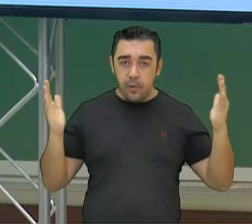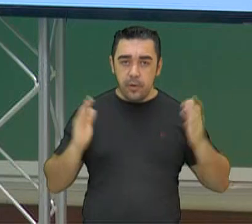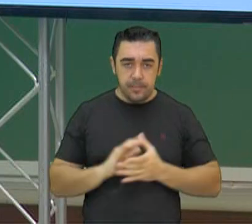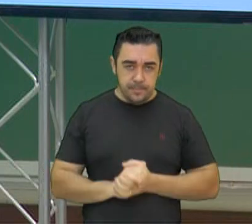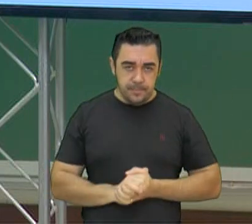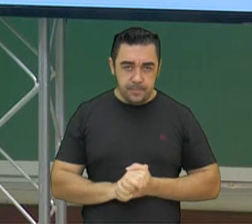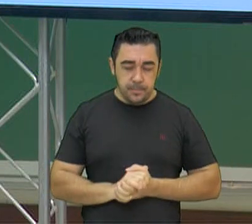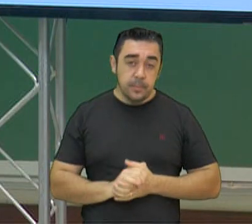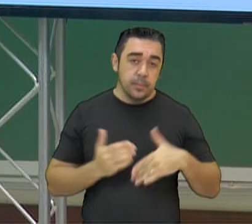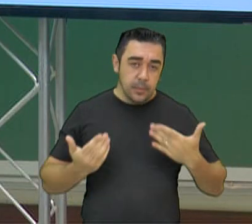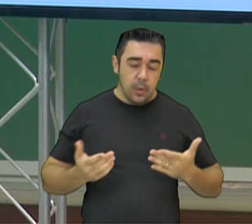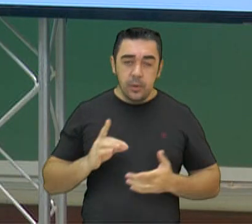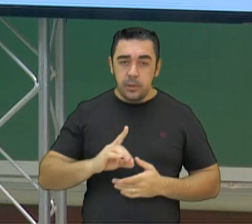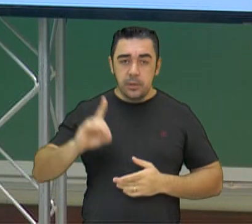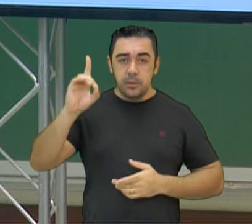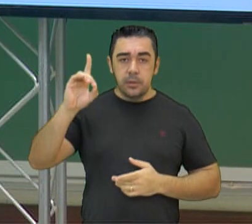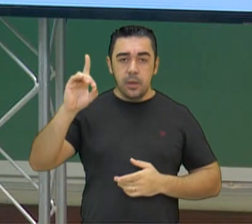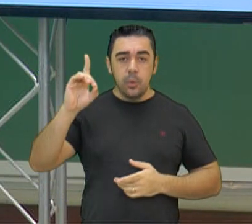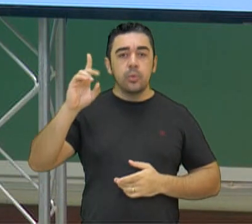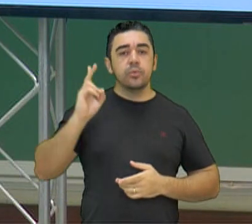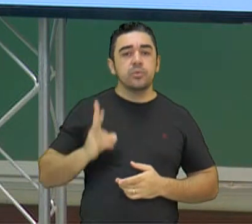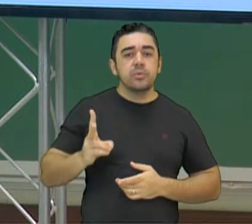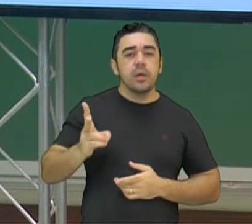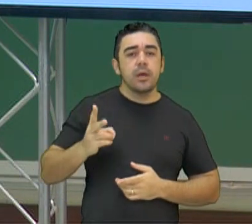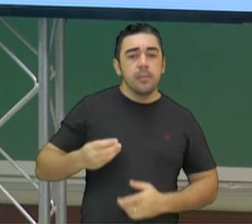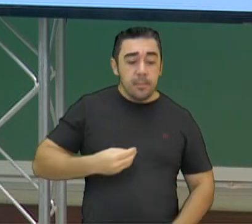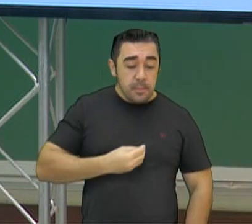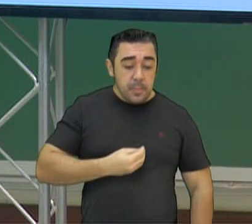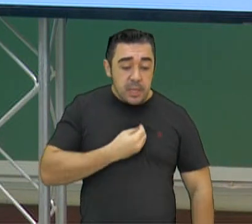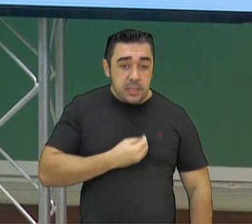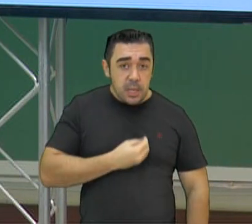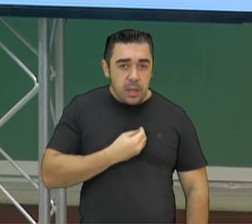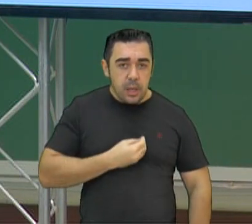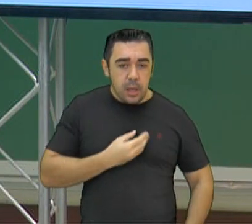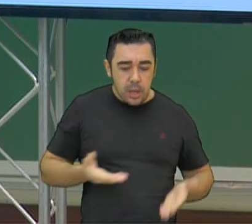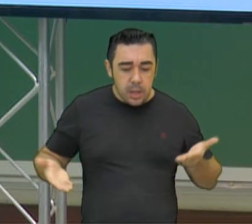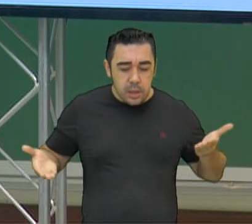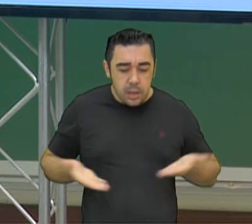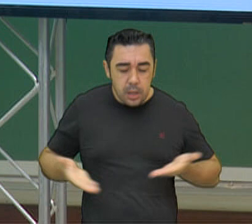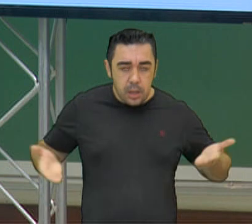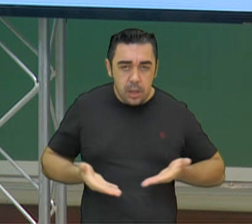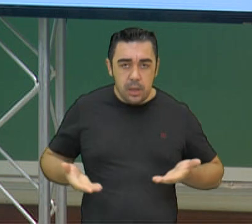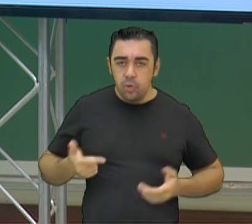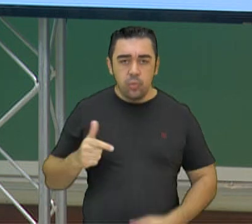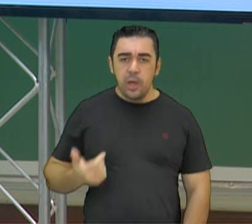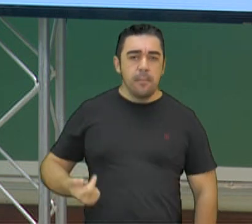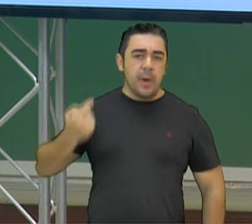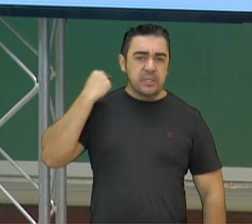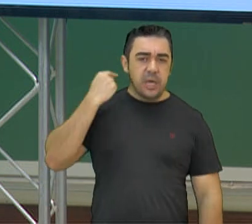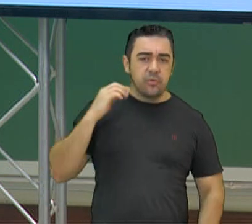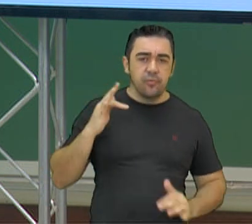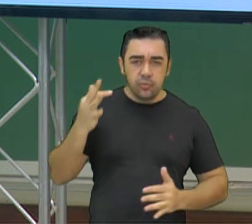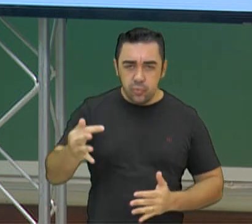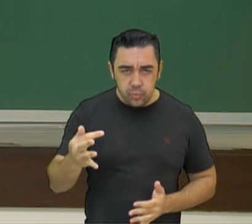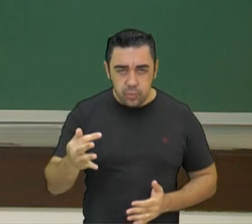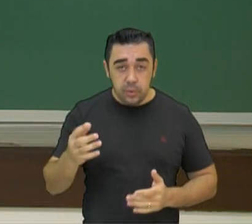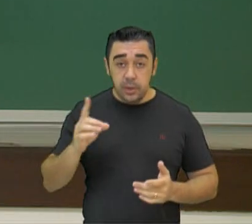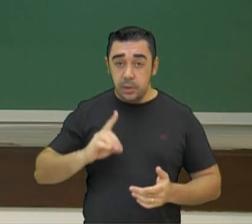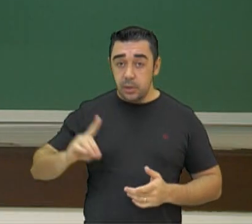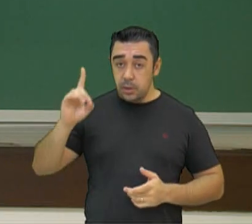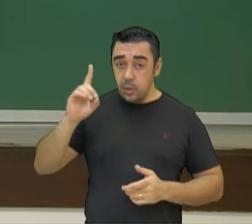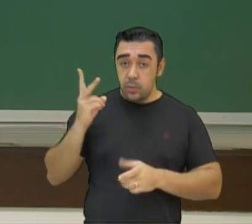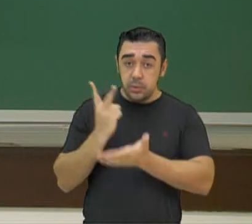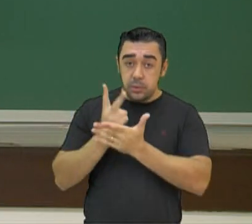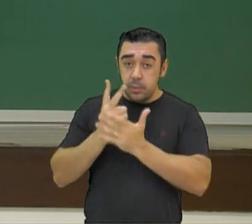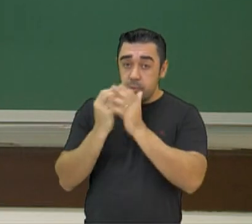Deus, teoricamente, estaria sempre no presente. Para Deus não existe nem passado e nem futuro. Deus